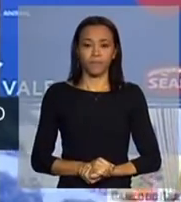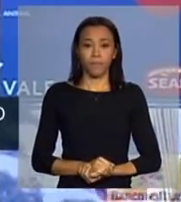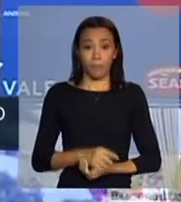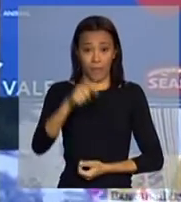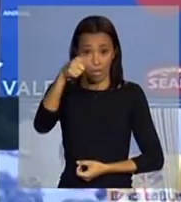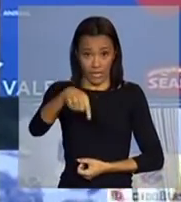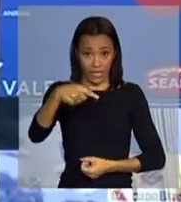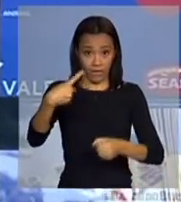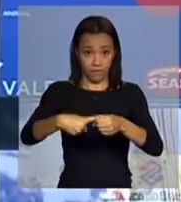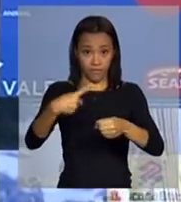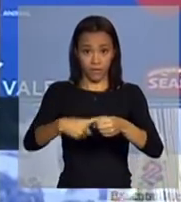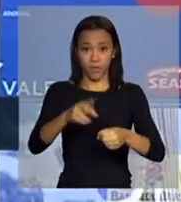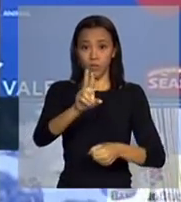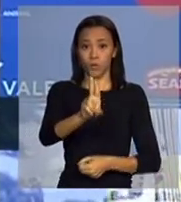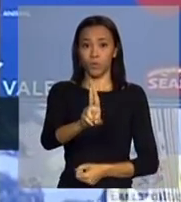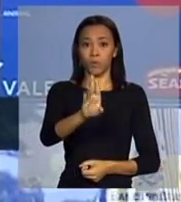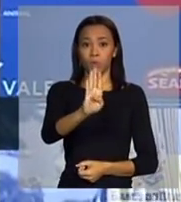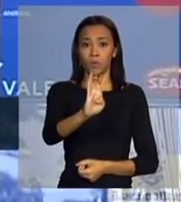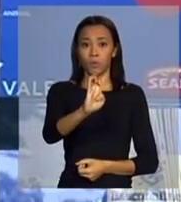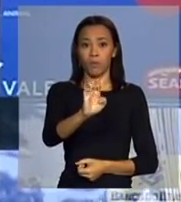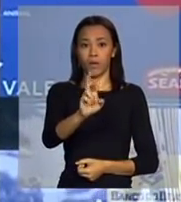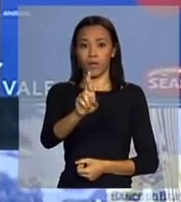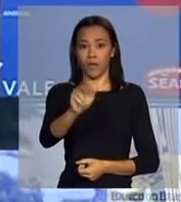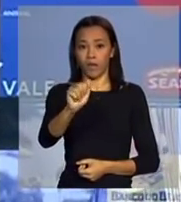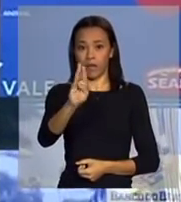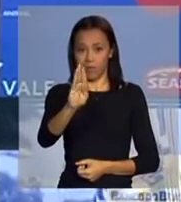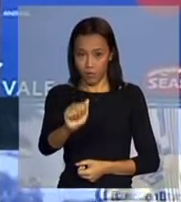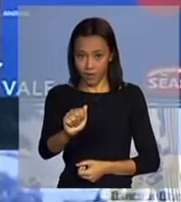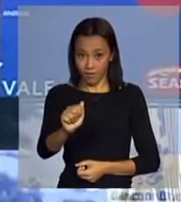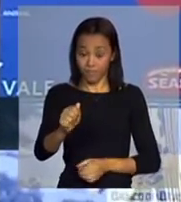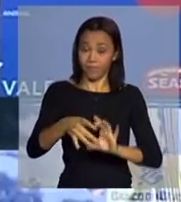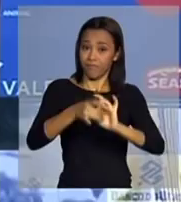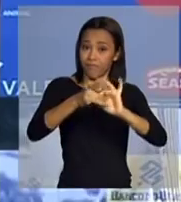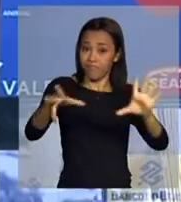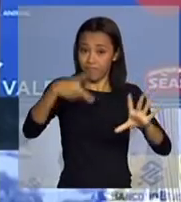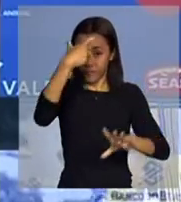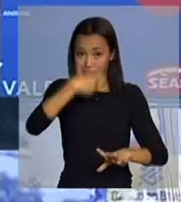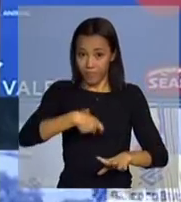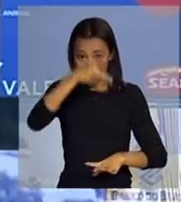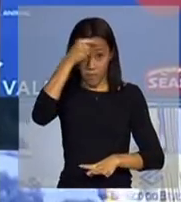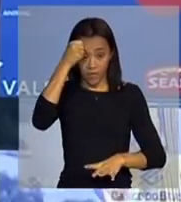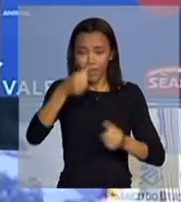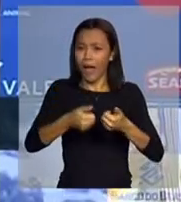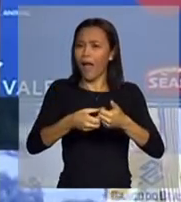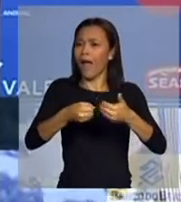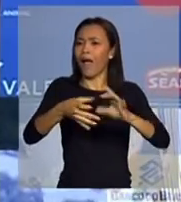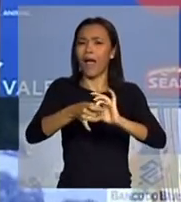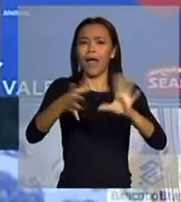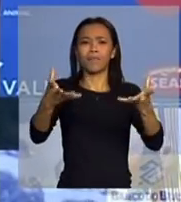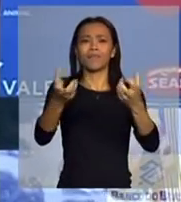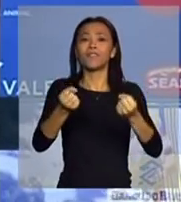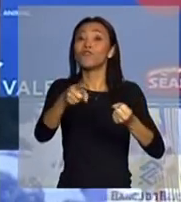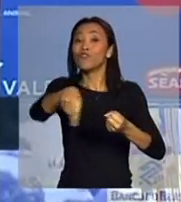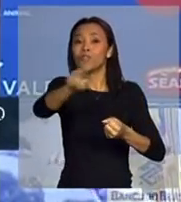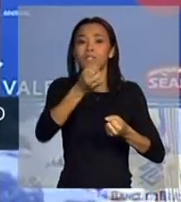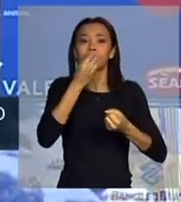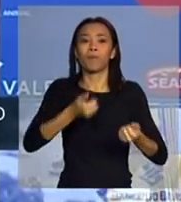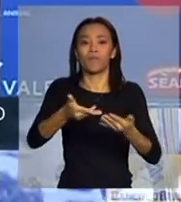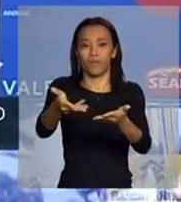Uberaba, na voz de seu prefeito, abre os braços para acolher a todos e dizer: sejam